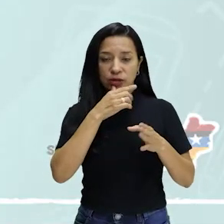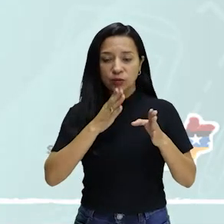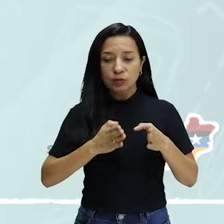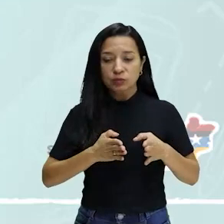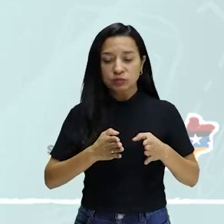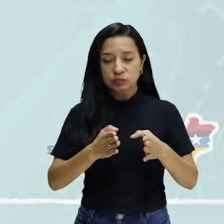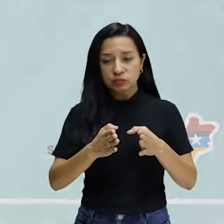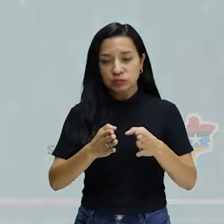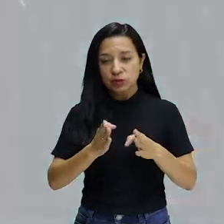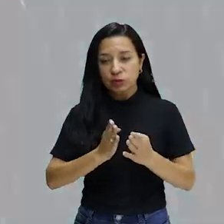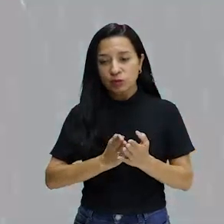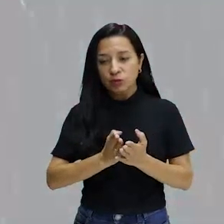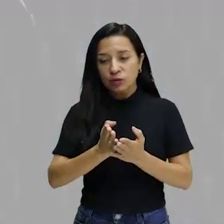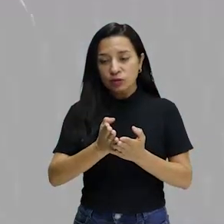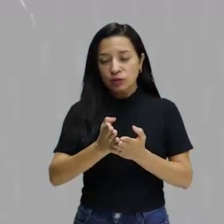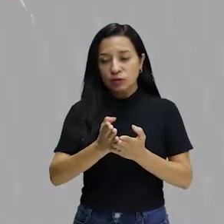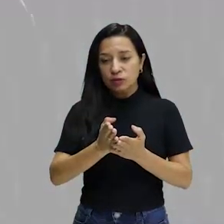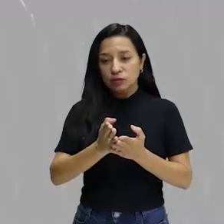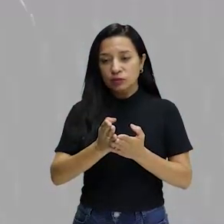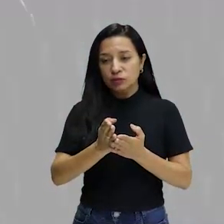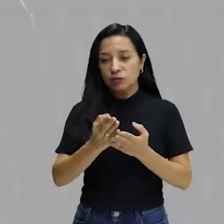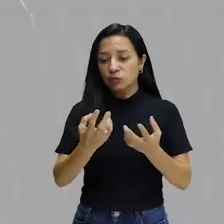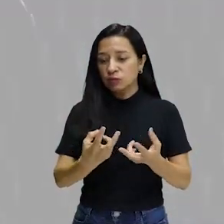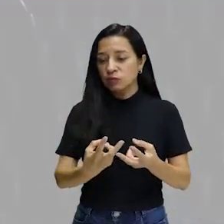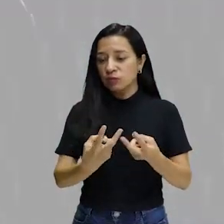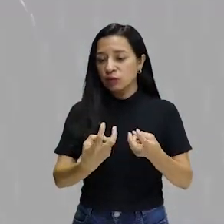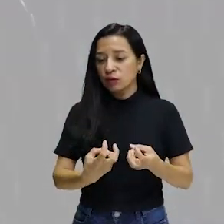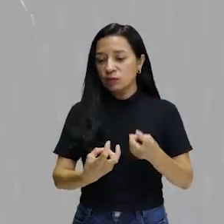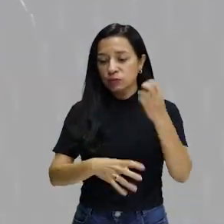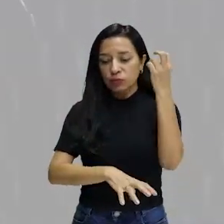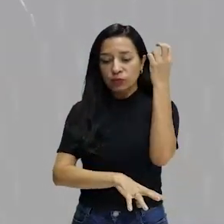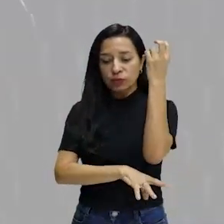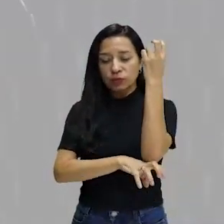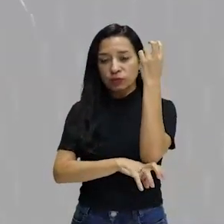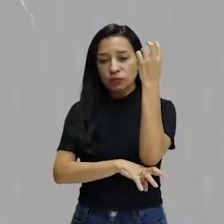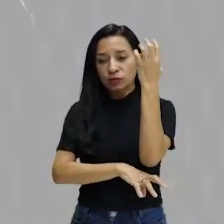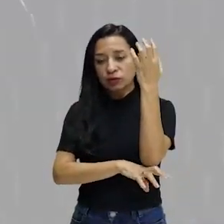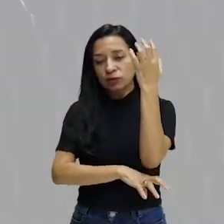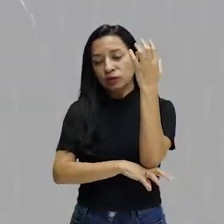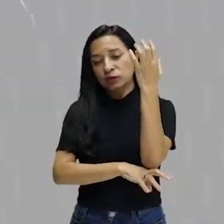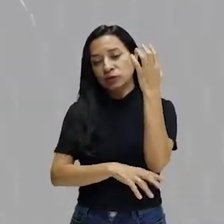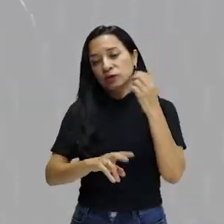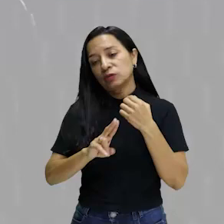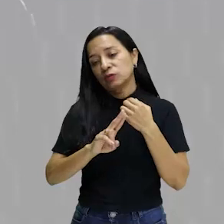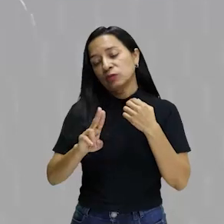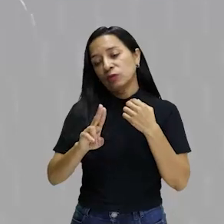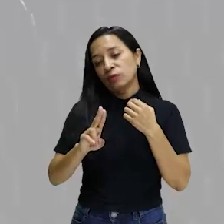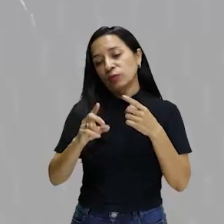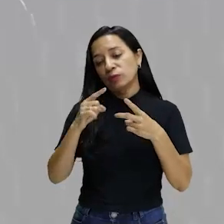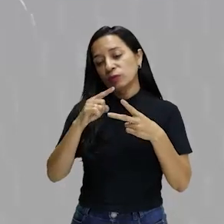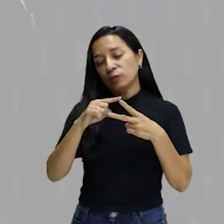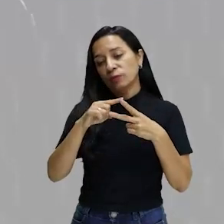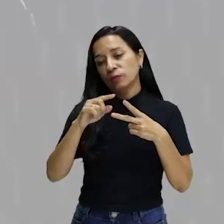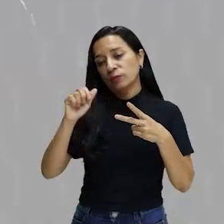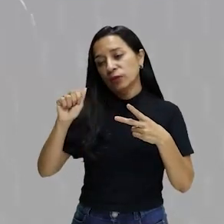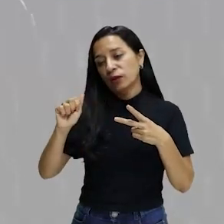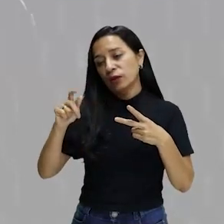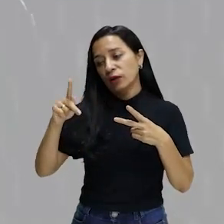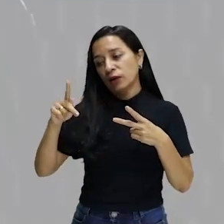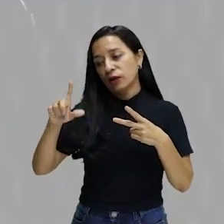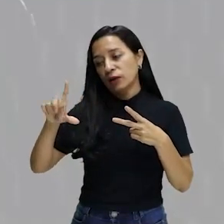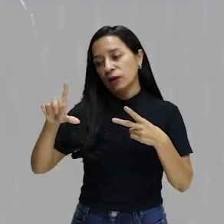segue para entrar ou para ser absorvido pela raiz. Existe o caminho chamado